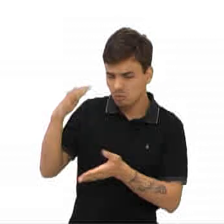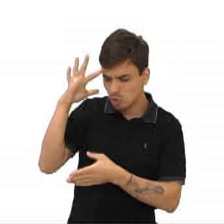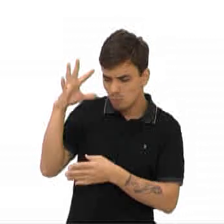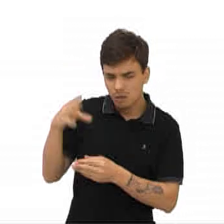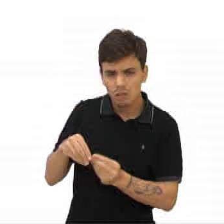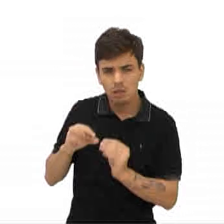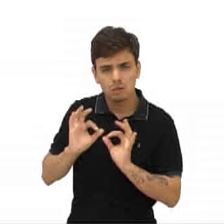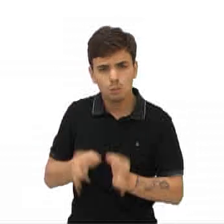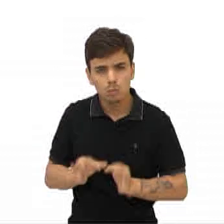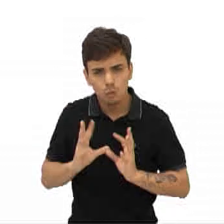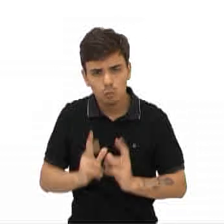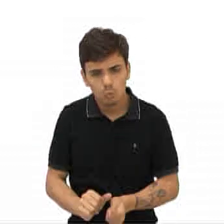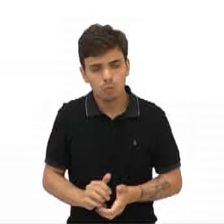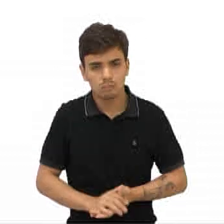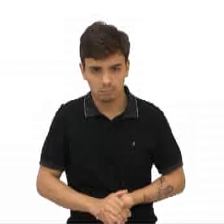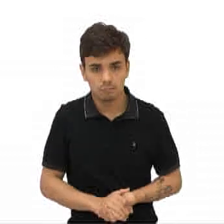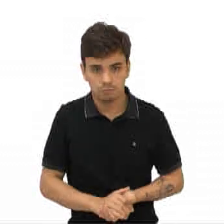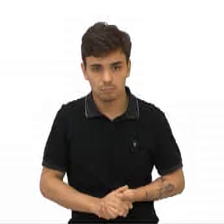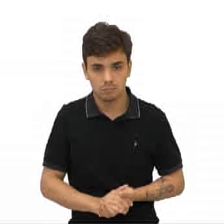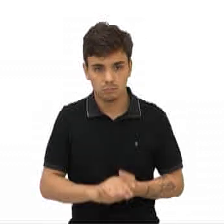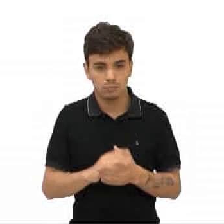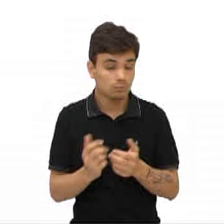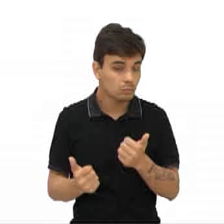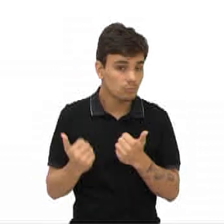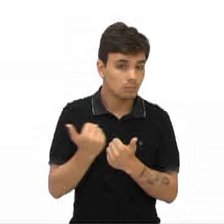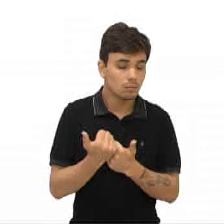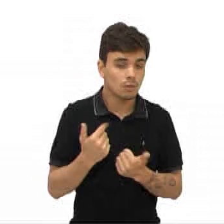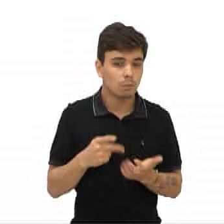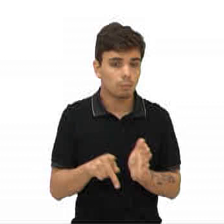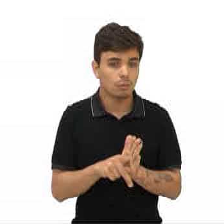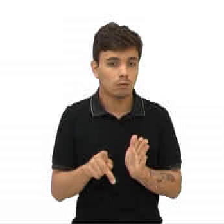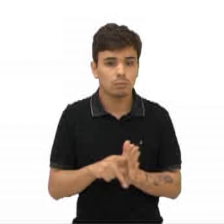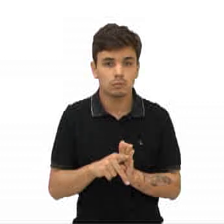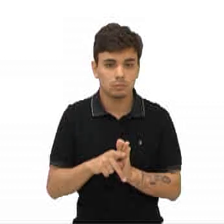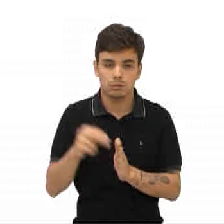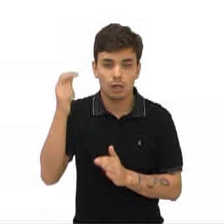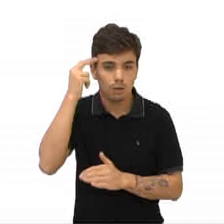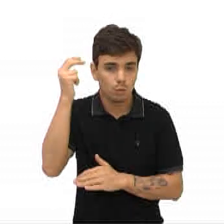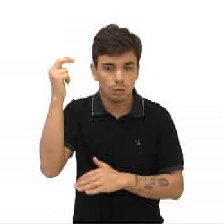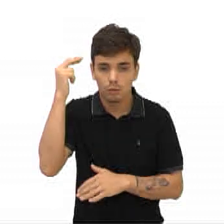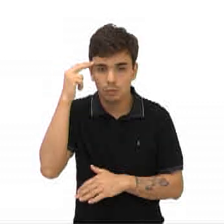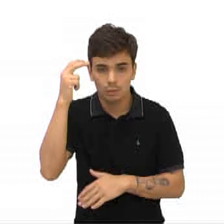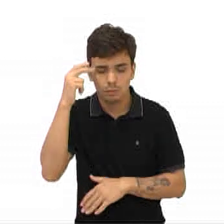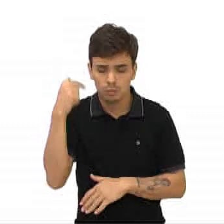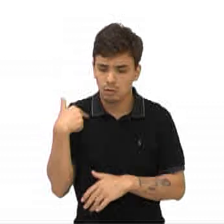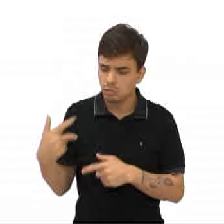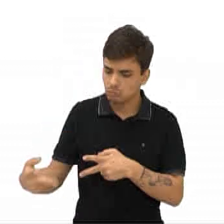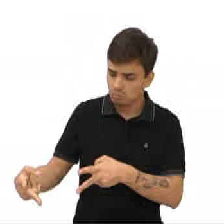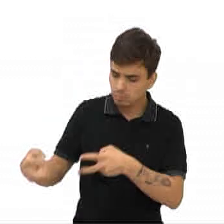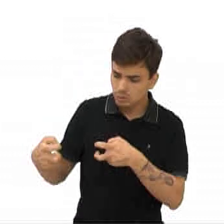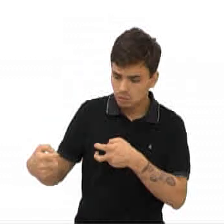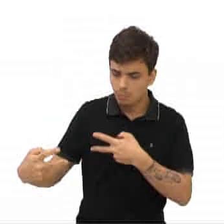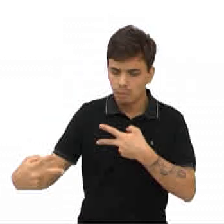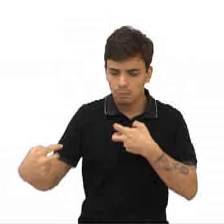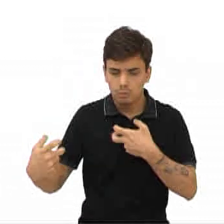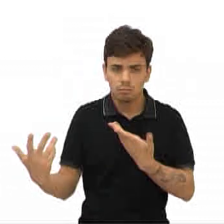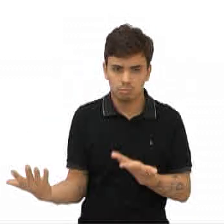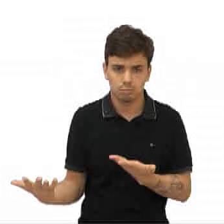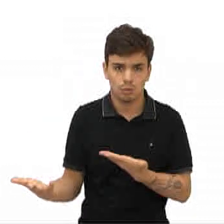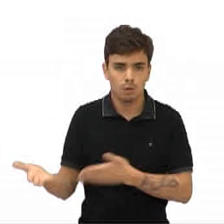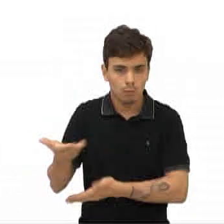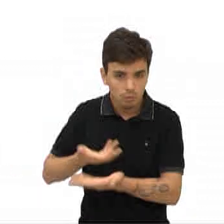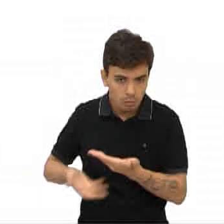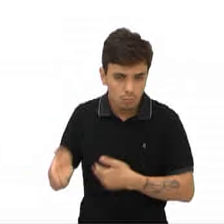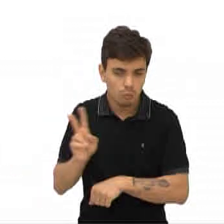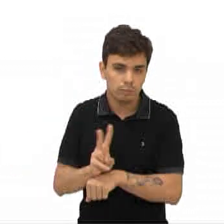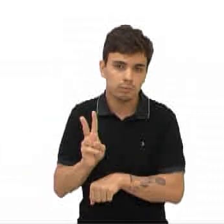entendimento. Ocupadas em nossas respectivas naturezas, tomávamos conta uma da outra. Ela